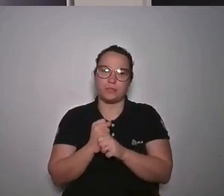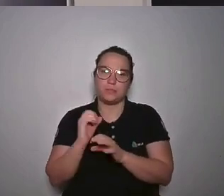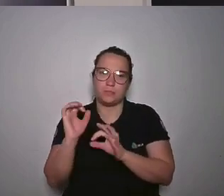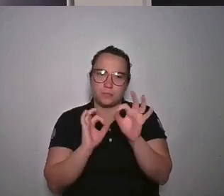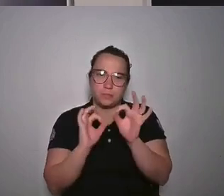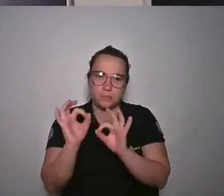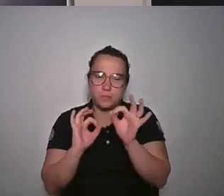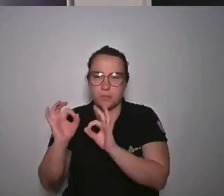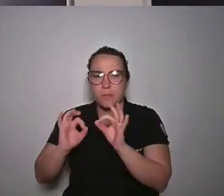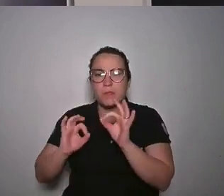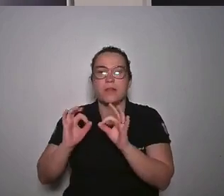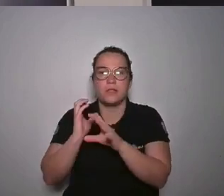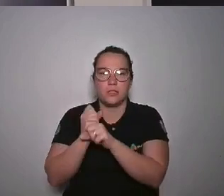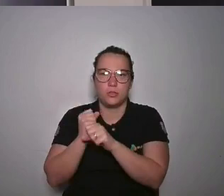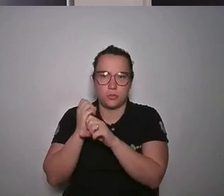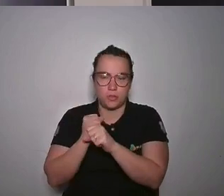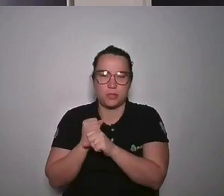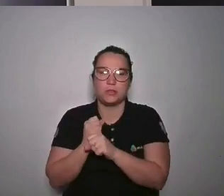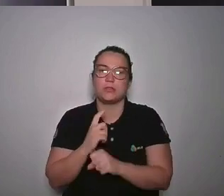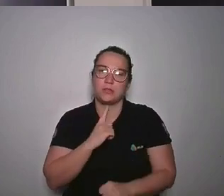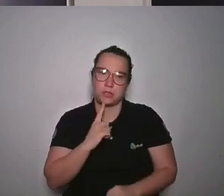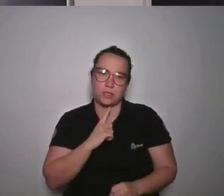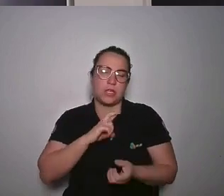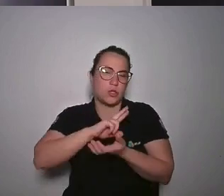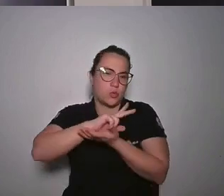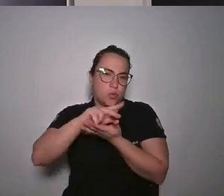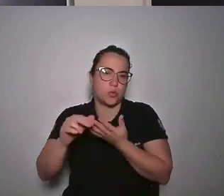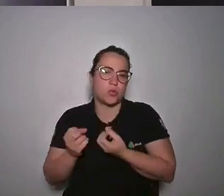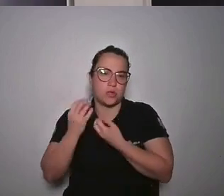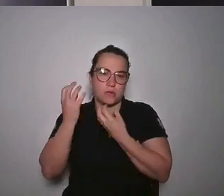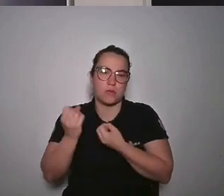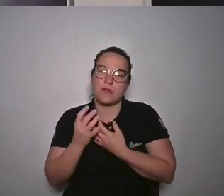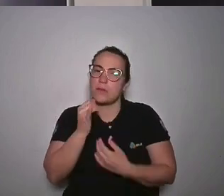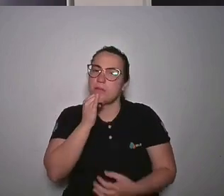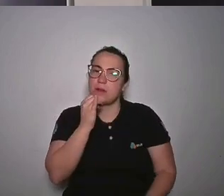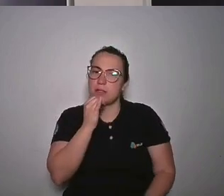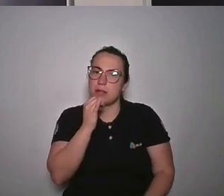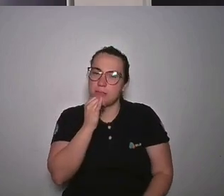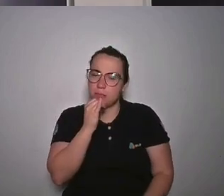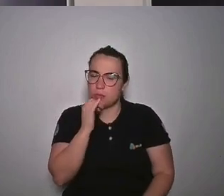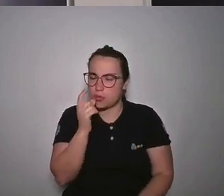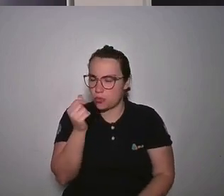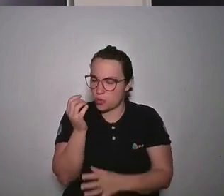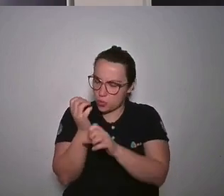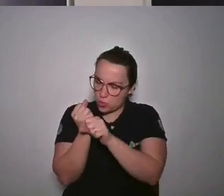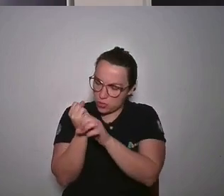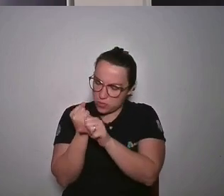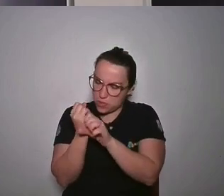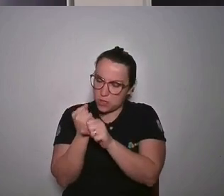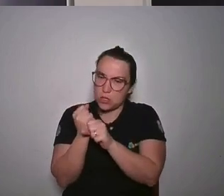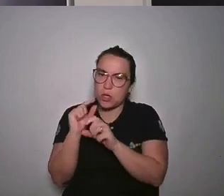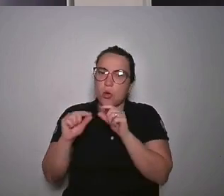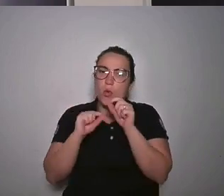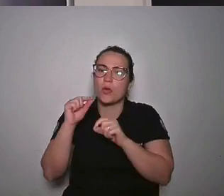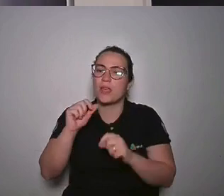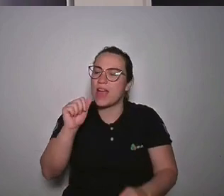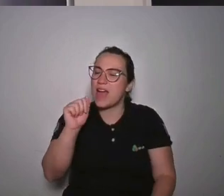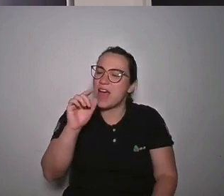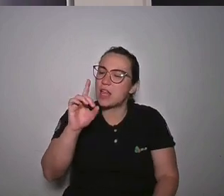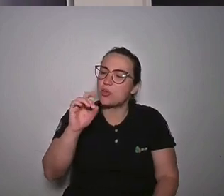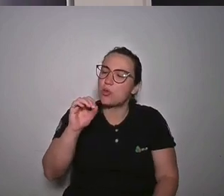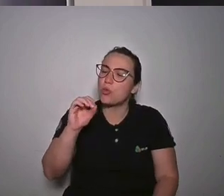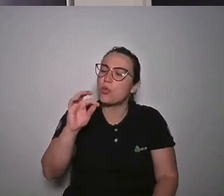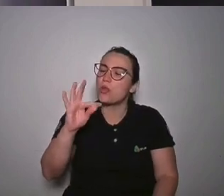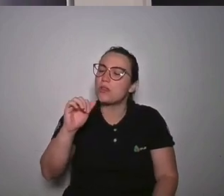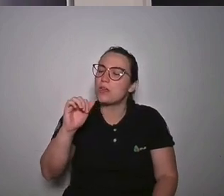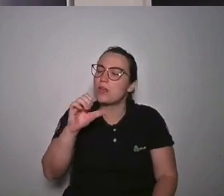peça orçamentária, você tem todos esses dados. Por exemplo, você vai pegar uma dotação orçamentária. O que é uma dotação orçamentária?